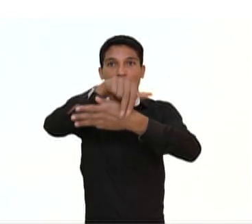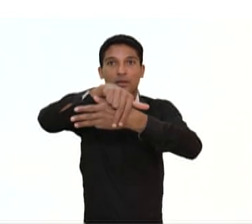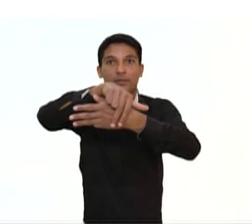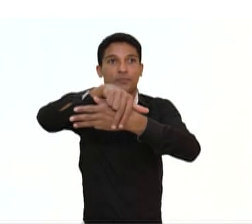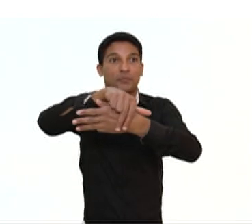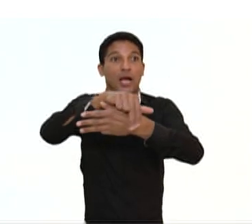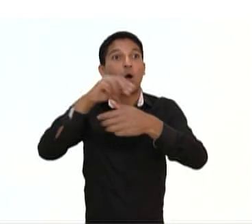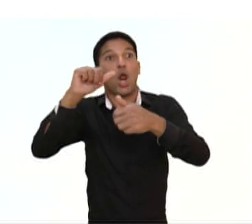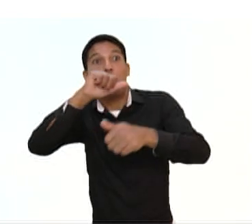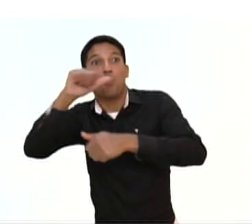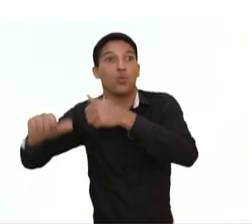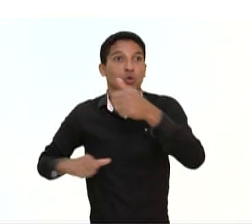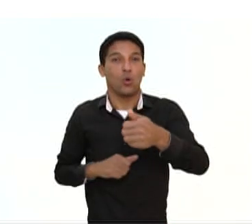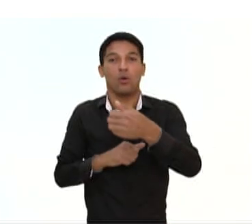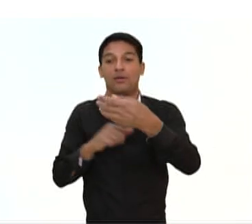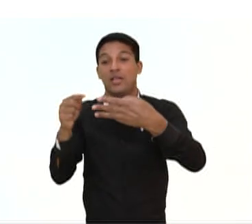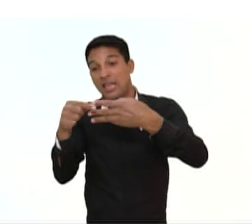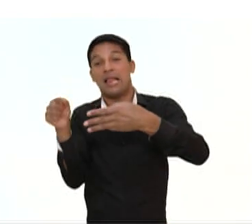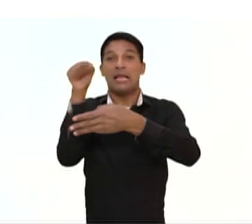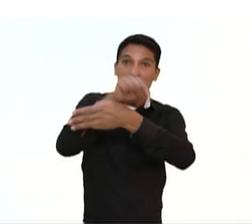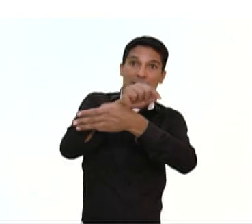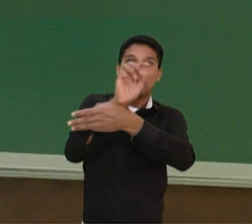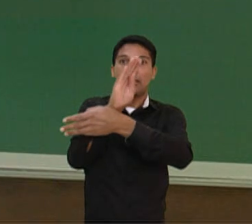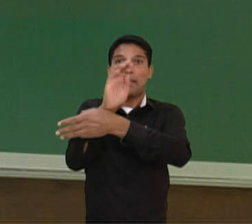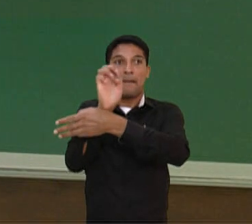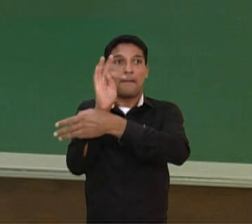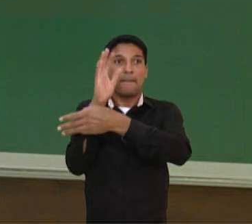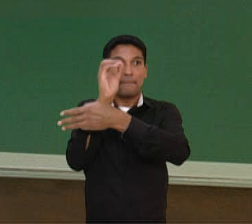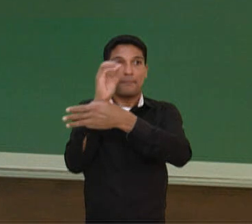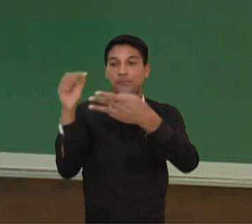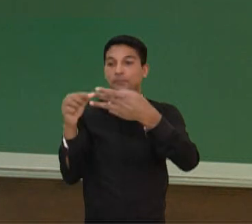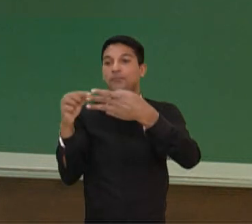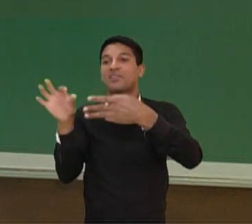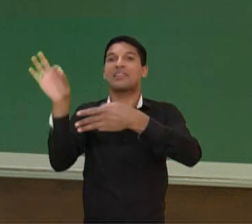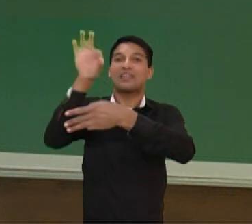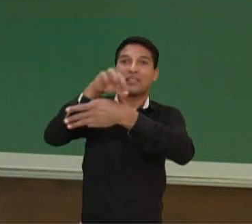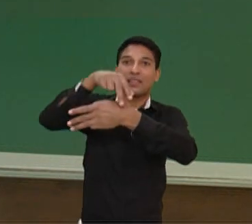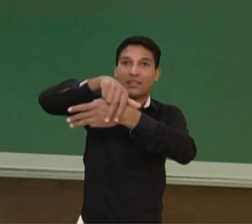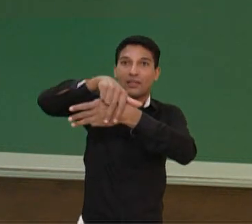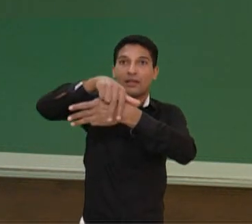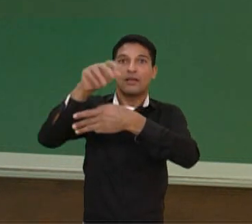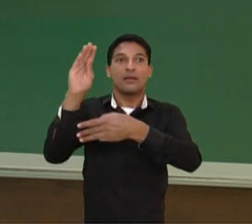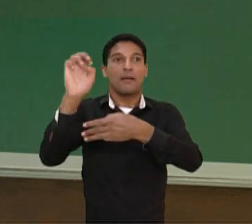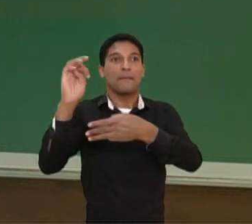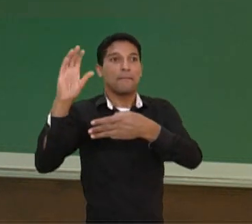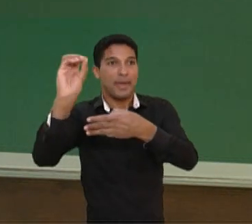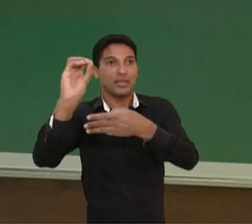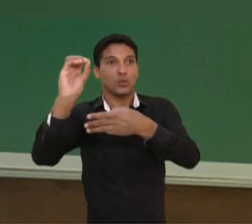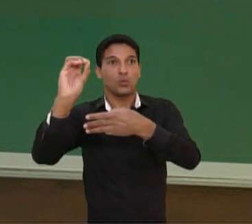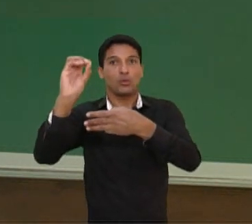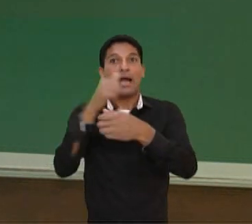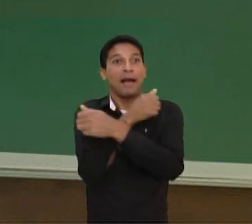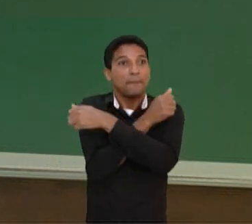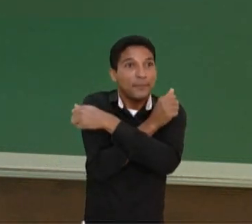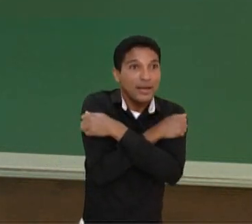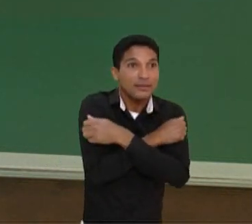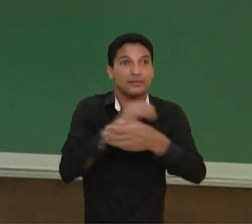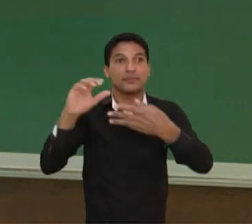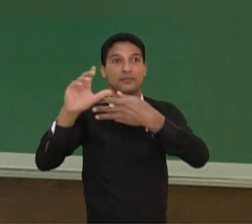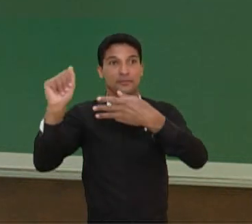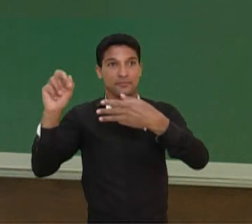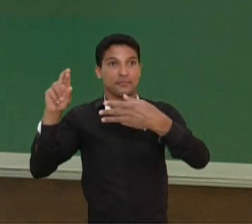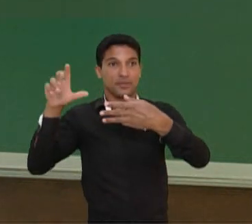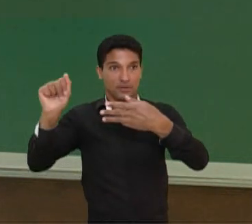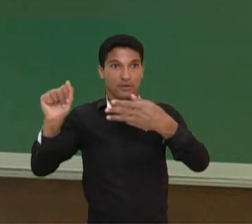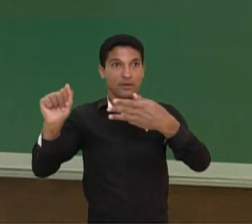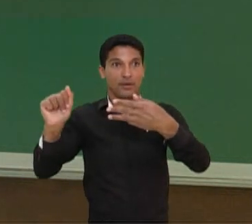o Diego. Então, quantos abraços nós temos? 1, 2, 3, 4, 5, 6 abraços, certo? Num total